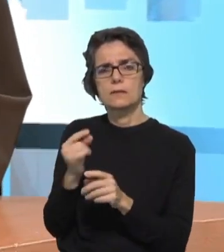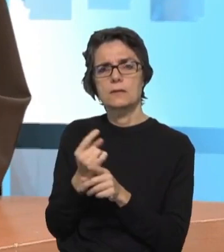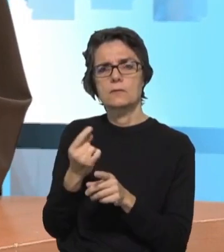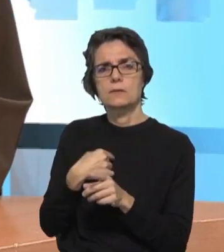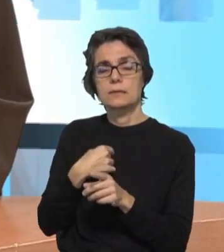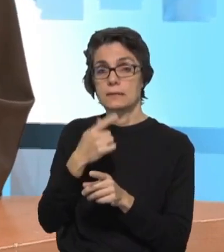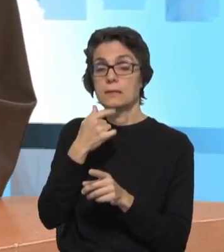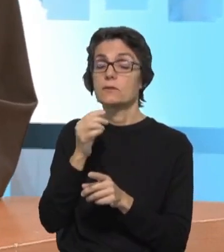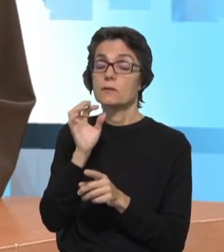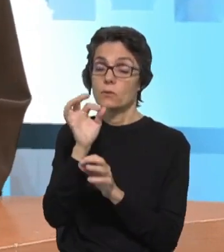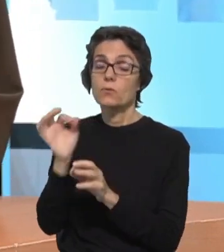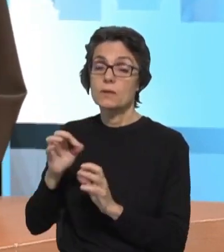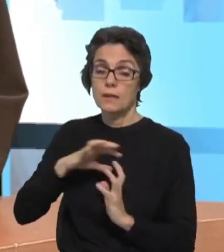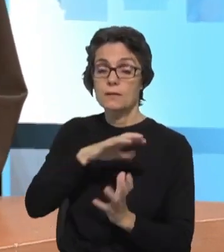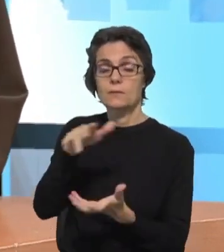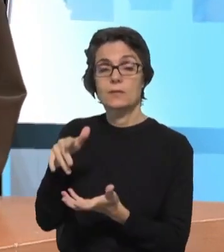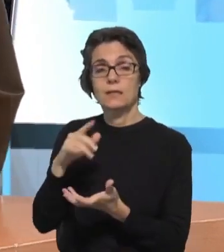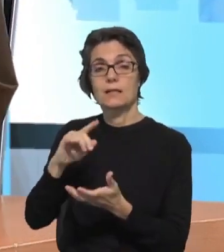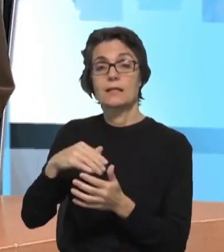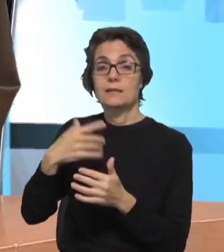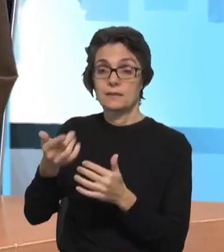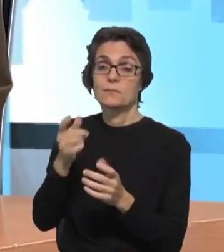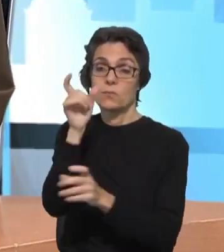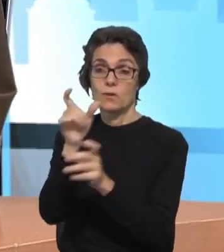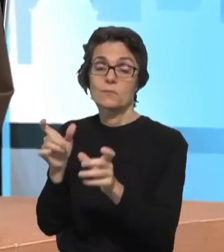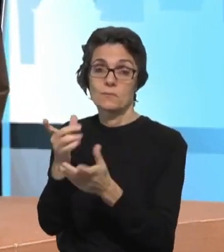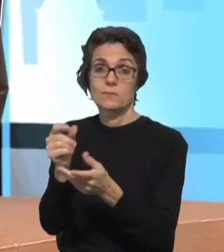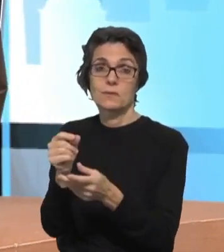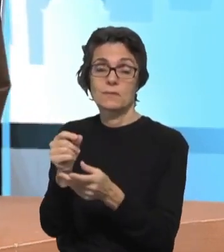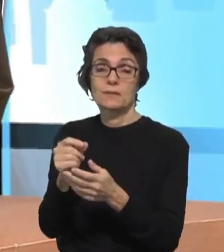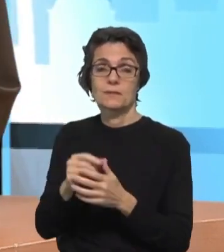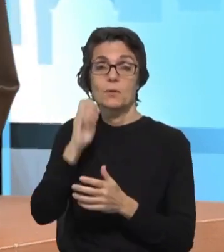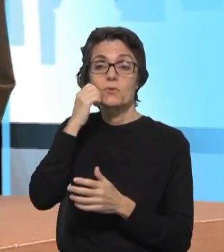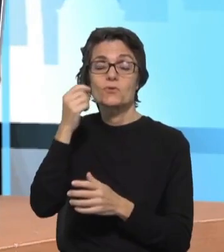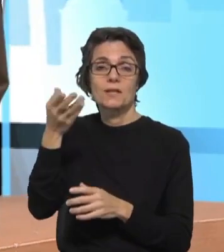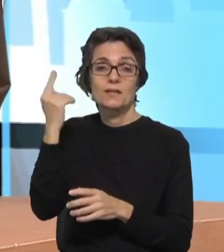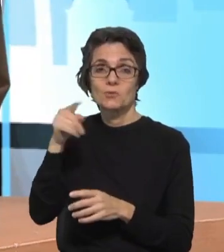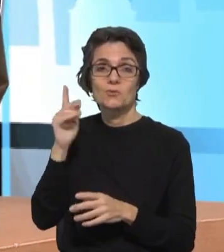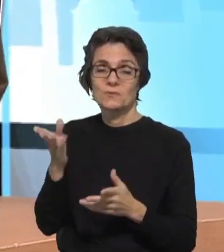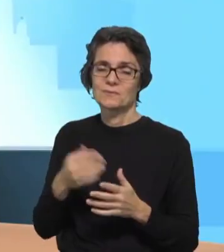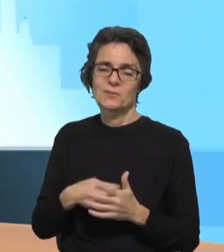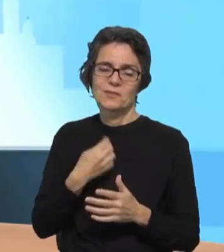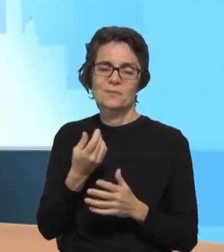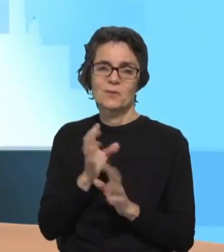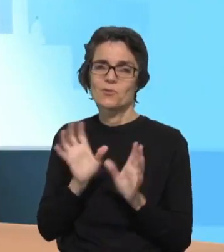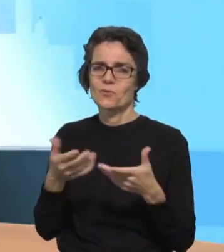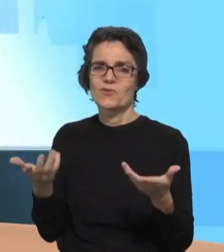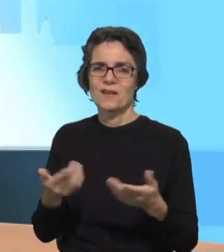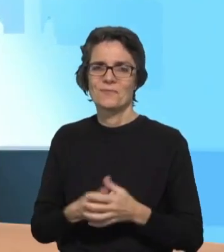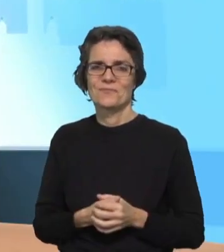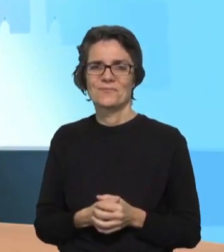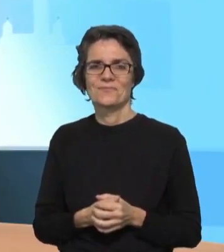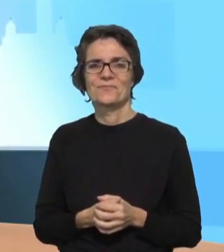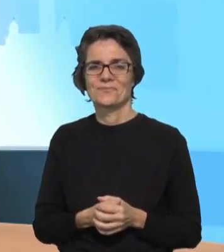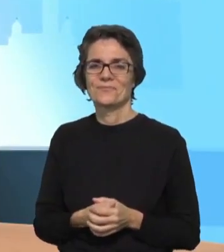mãe terra, o homem estará muito mal criado, não é? Criado no sentido de crescimento. Sim. É um pouco este sentimento. Claro que, de facto, perdura e que esperemos